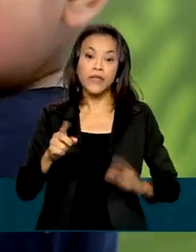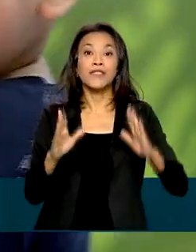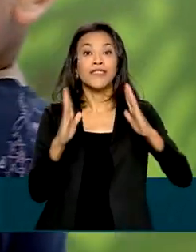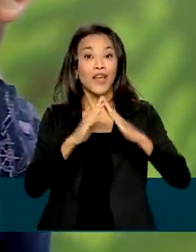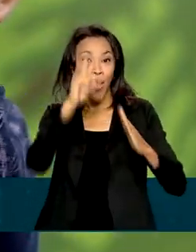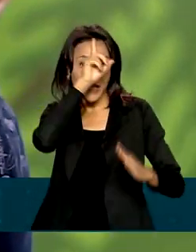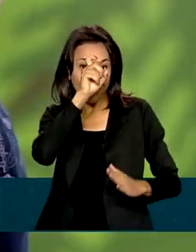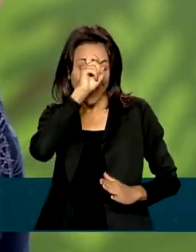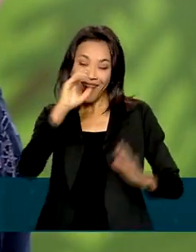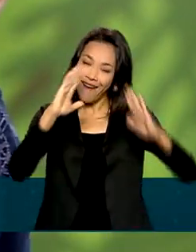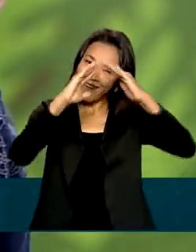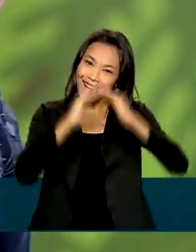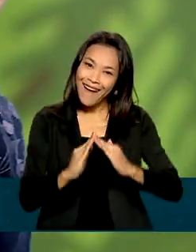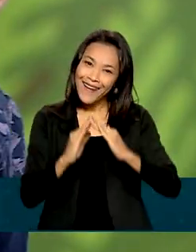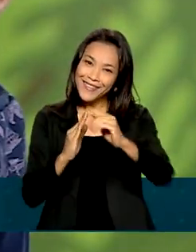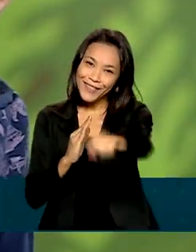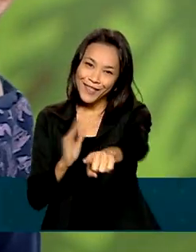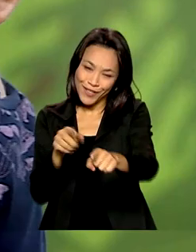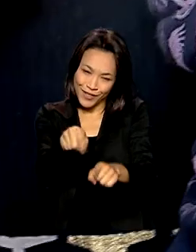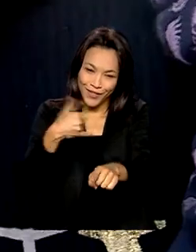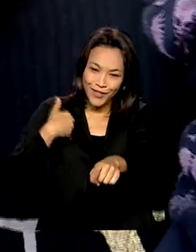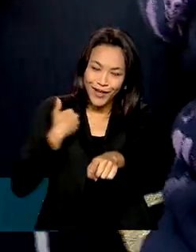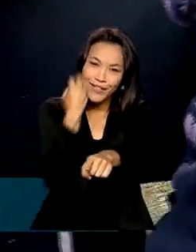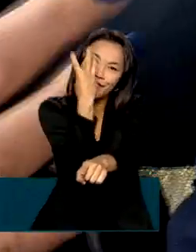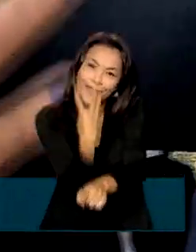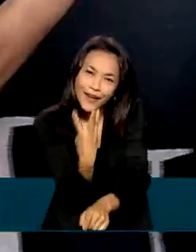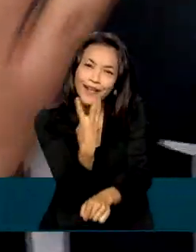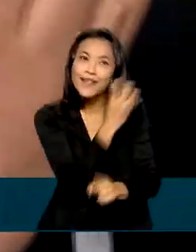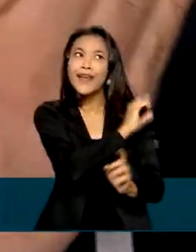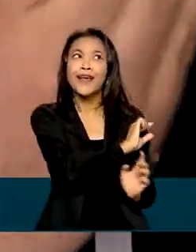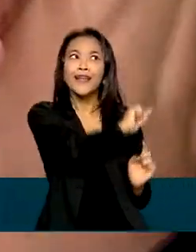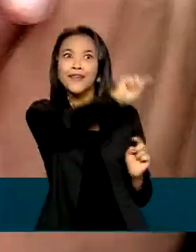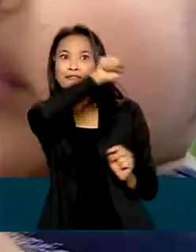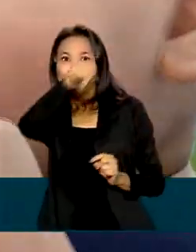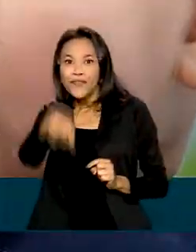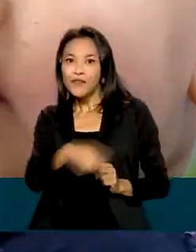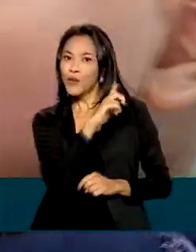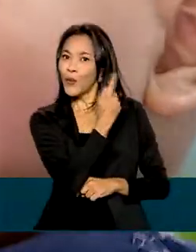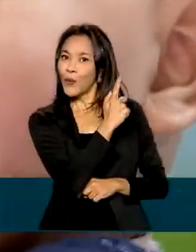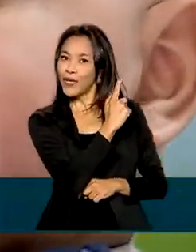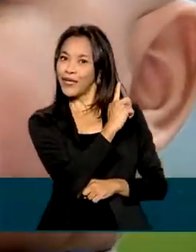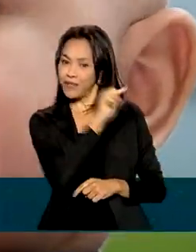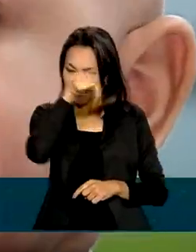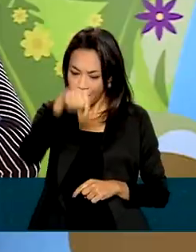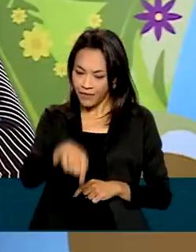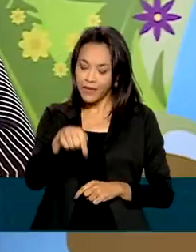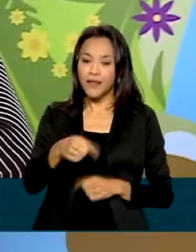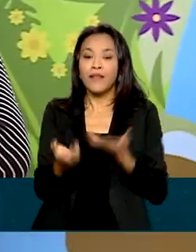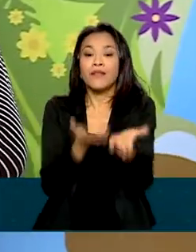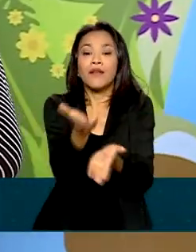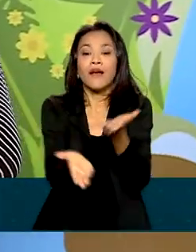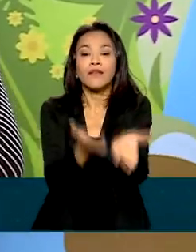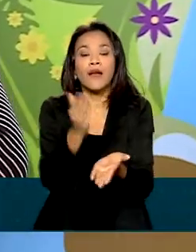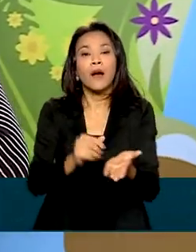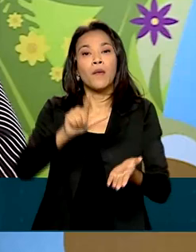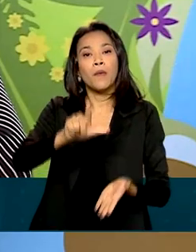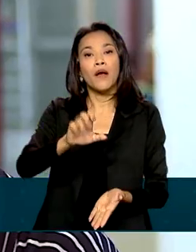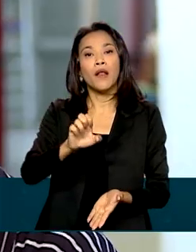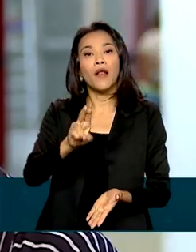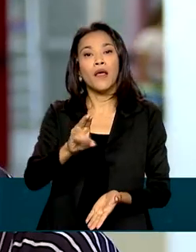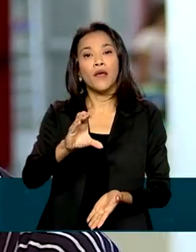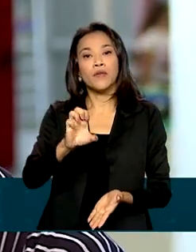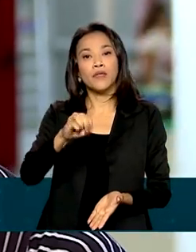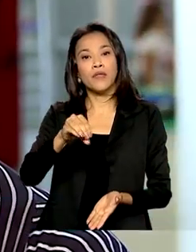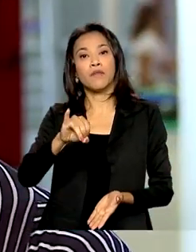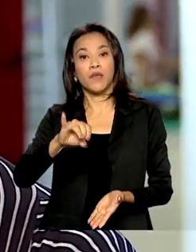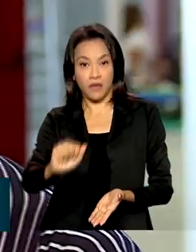do pequeno Wellington, de 3 anos. Ele veio de Goiânia, em Goiás, com a mãe para tratar uma leucemia aguda.